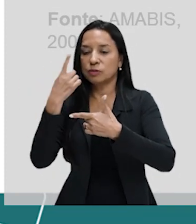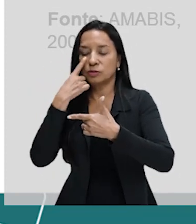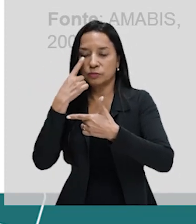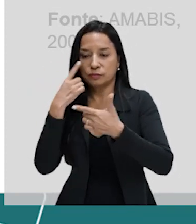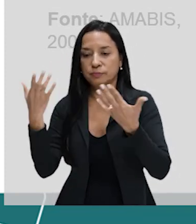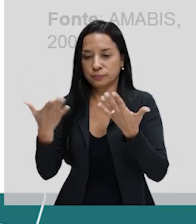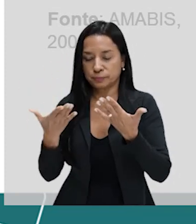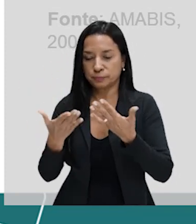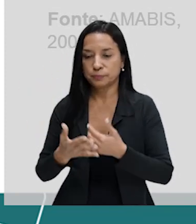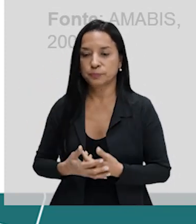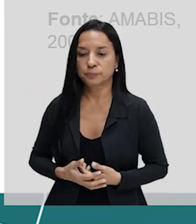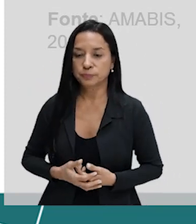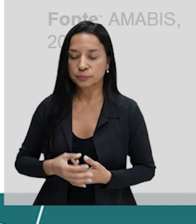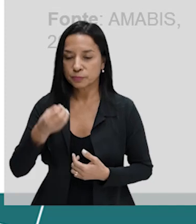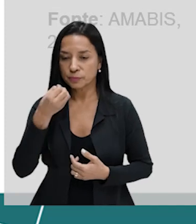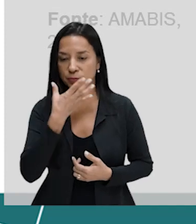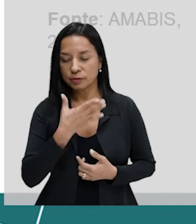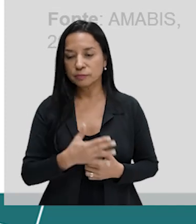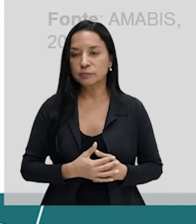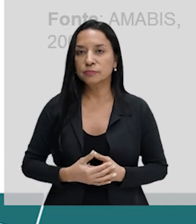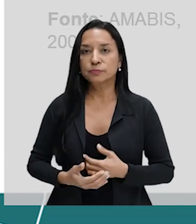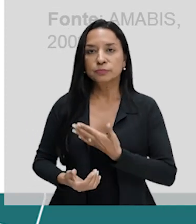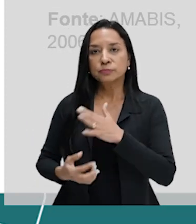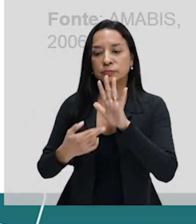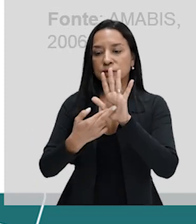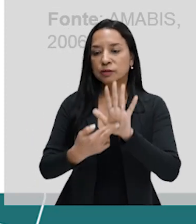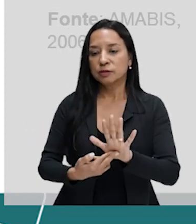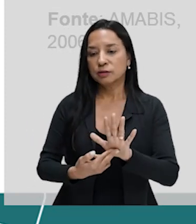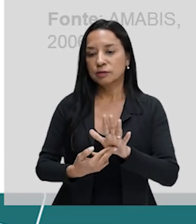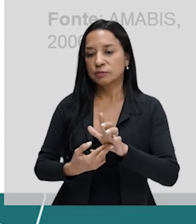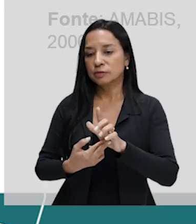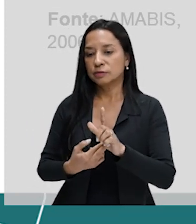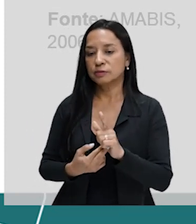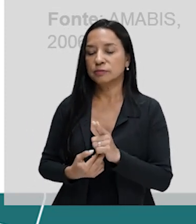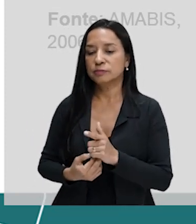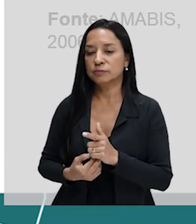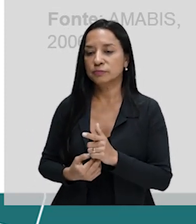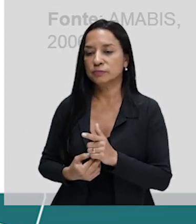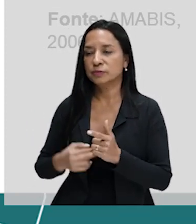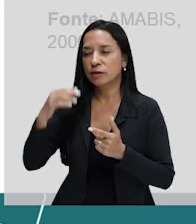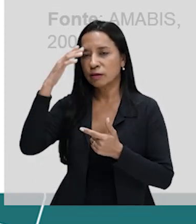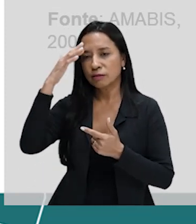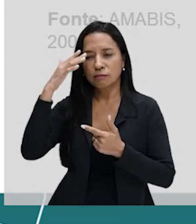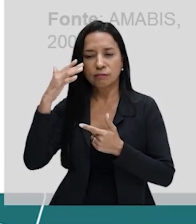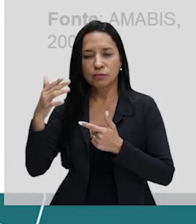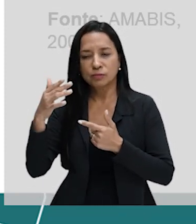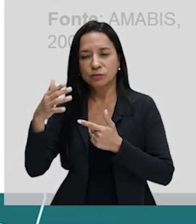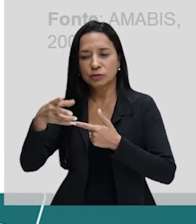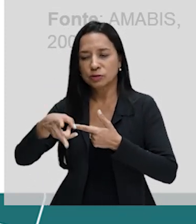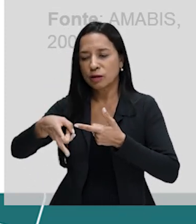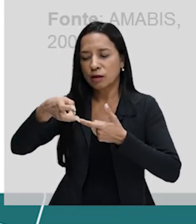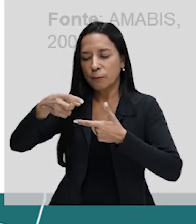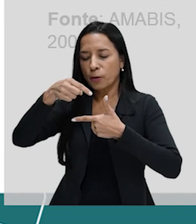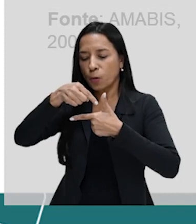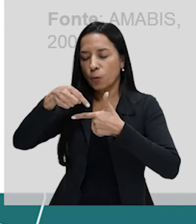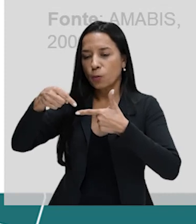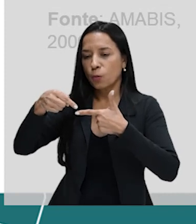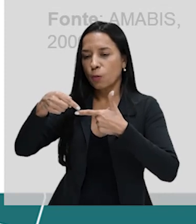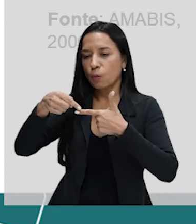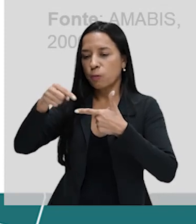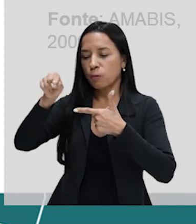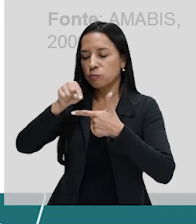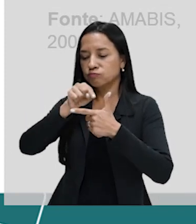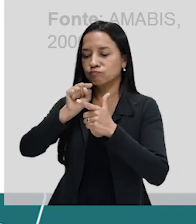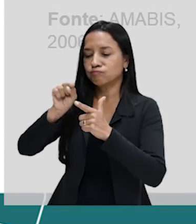analisar agora. Bem, esse aqui representa um corte medial. Imagina que você pegou o corpo do indivíduo e fez um corte no meio